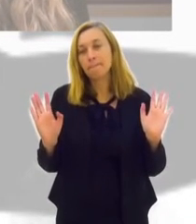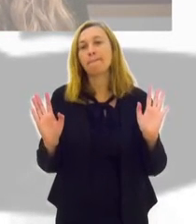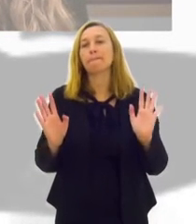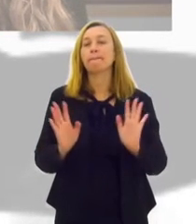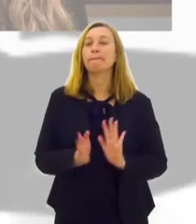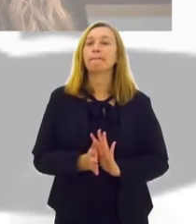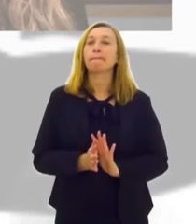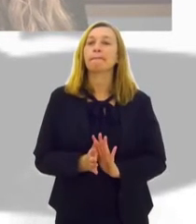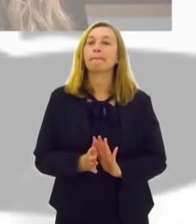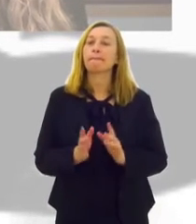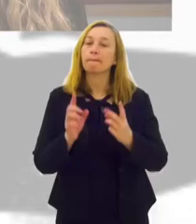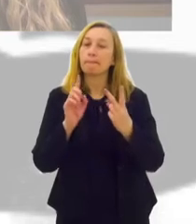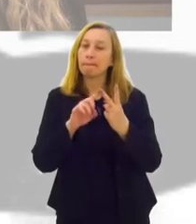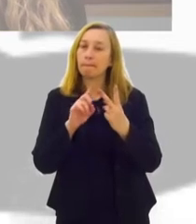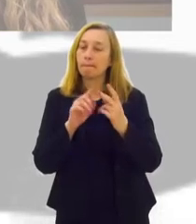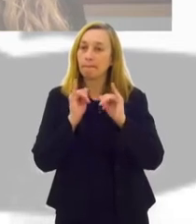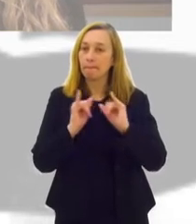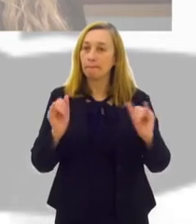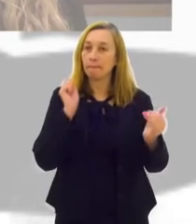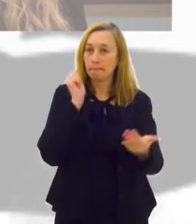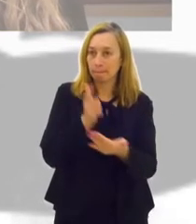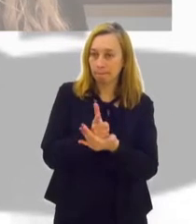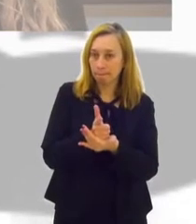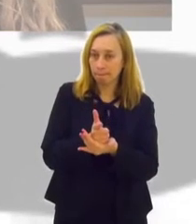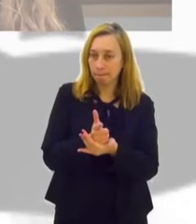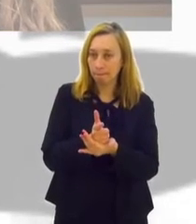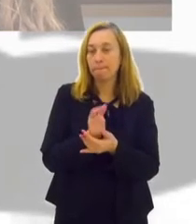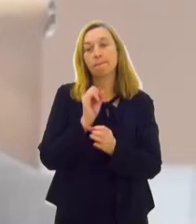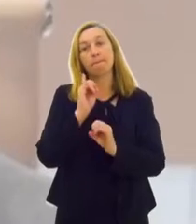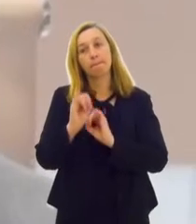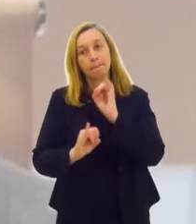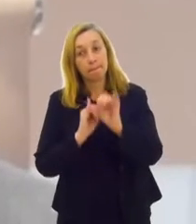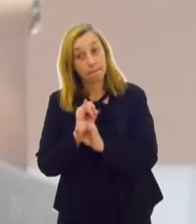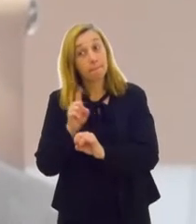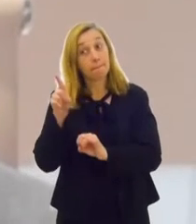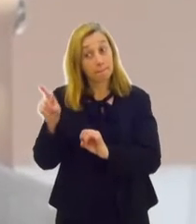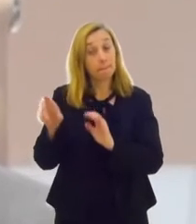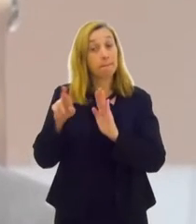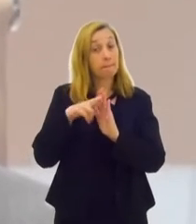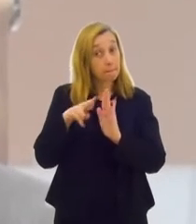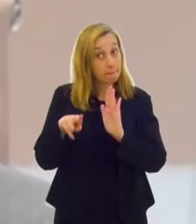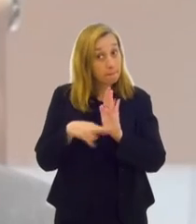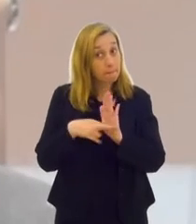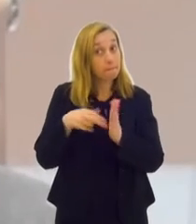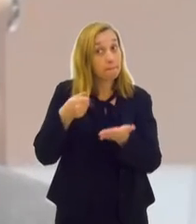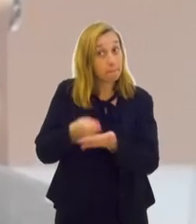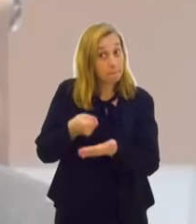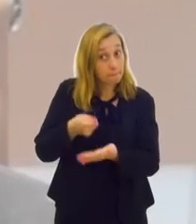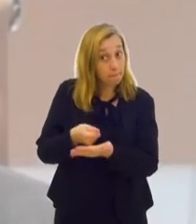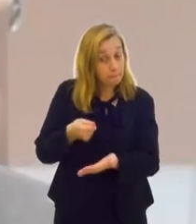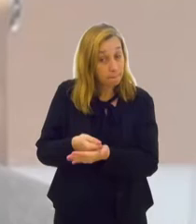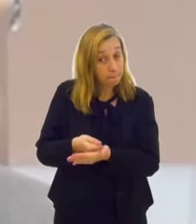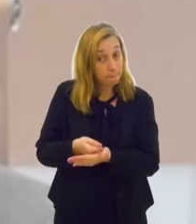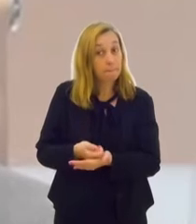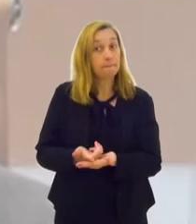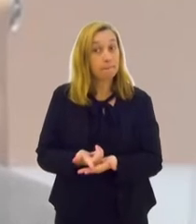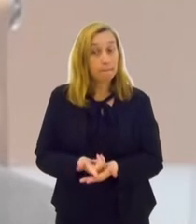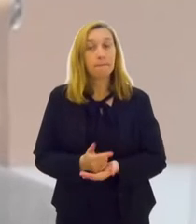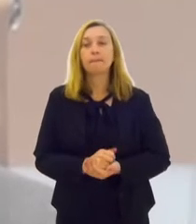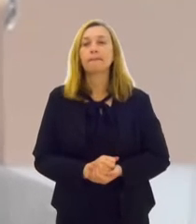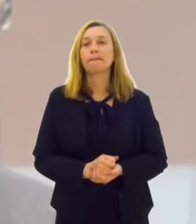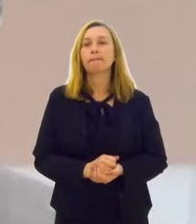suas regras são mais flexíveis, e a propaganda paga na internet, que essa tem regras mais exigentes,